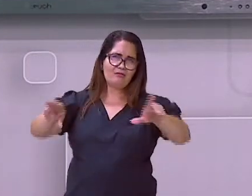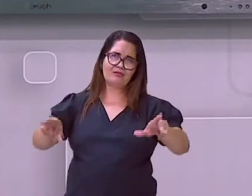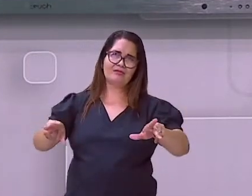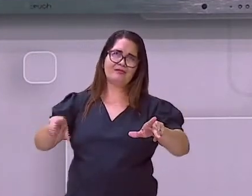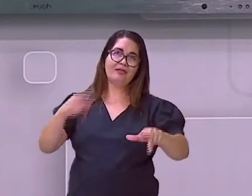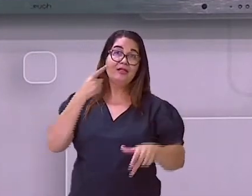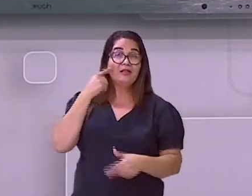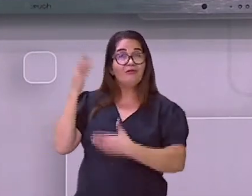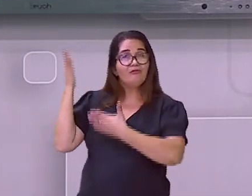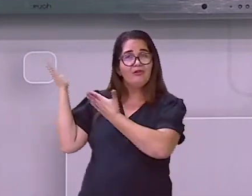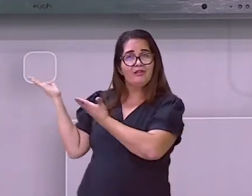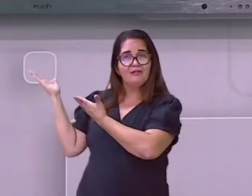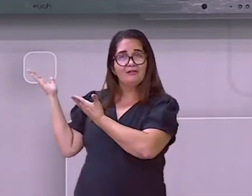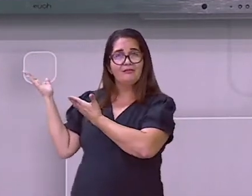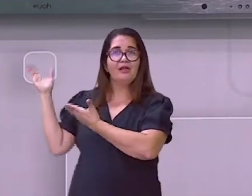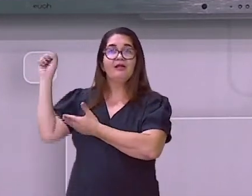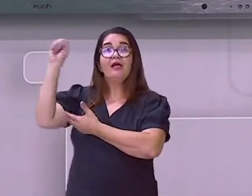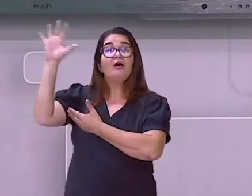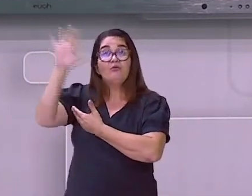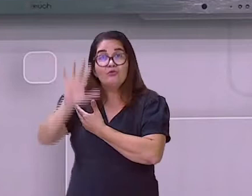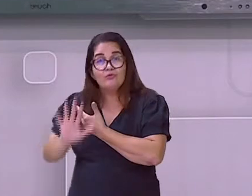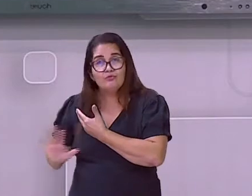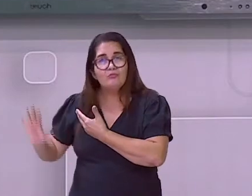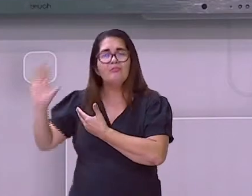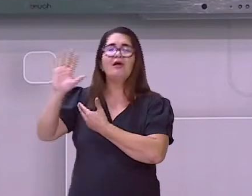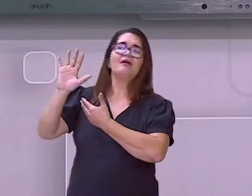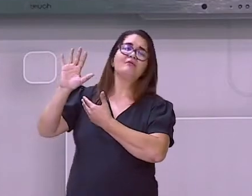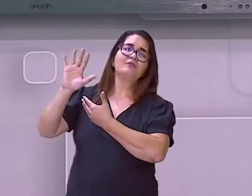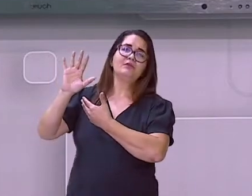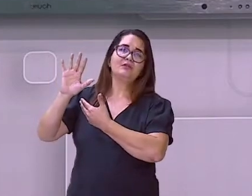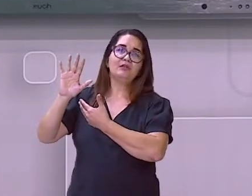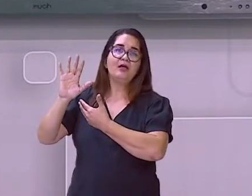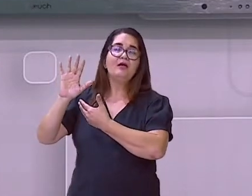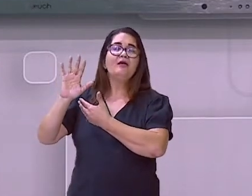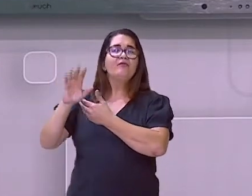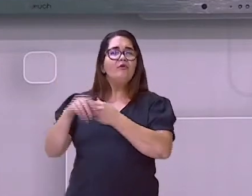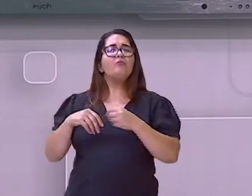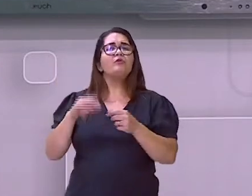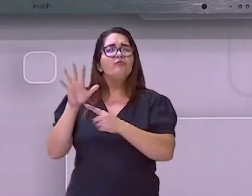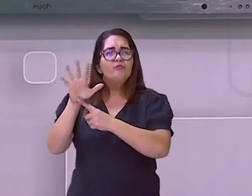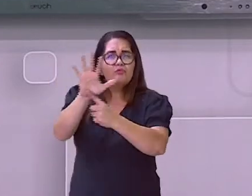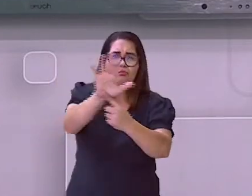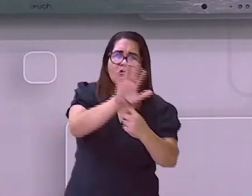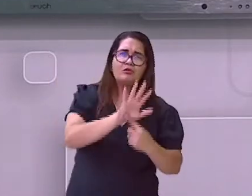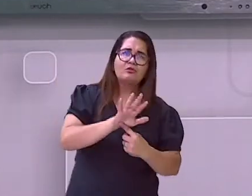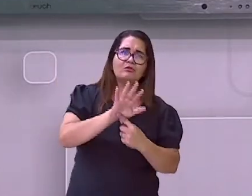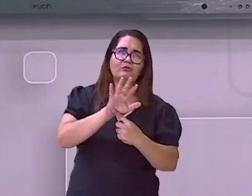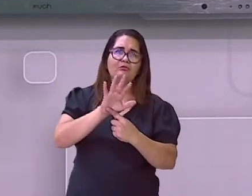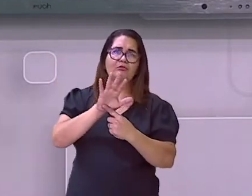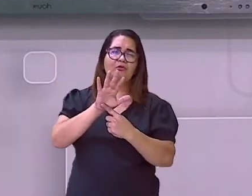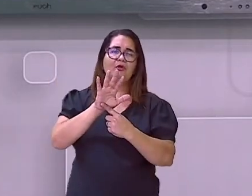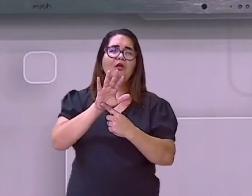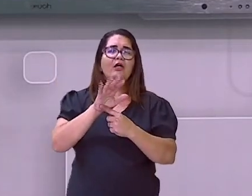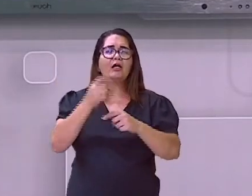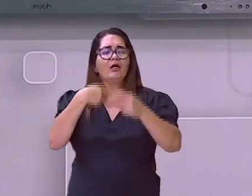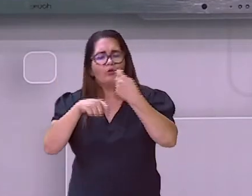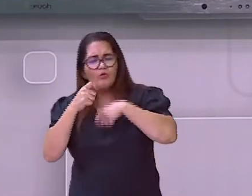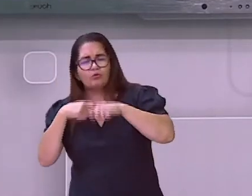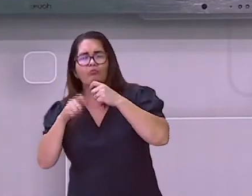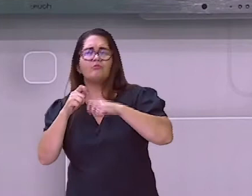gente. Existem grandes diferenças entre os países que o constituem. Constitui o